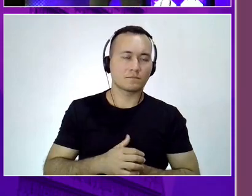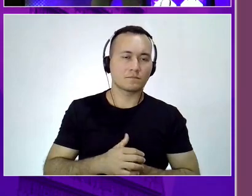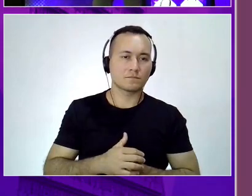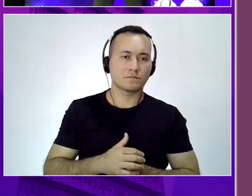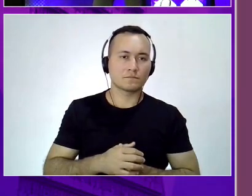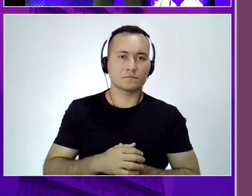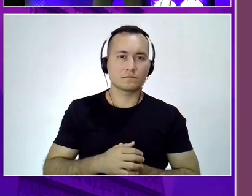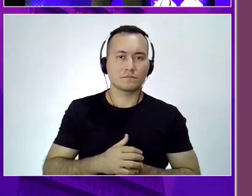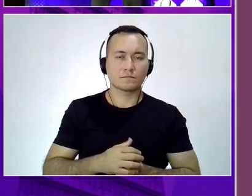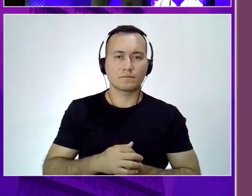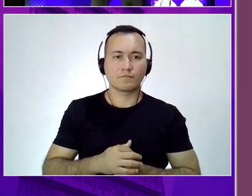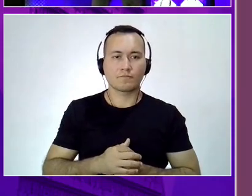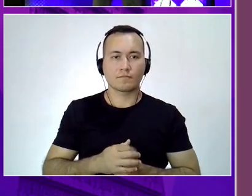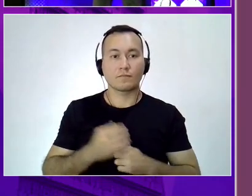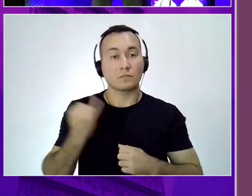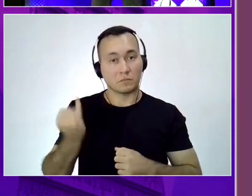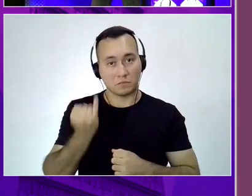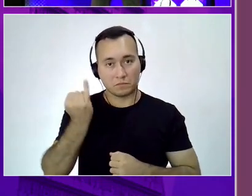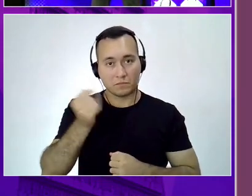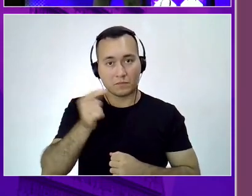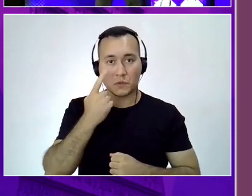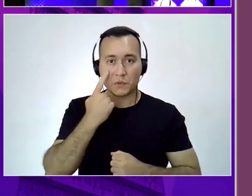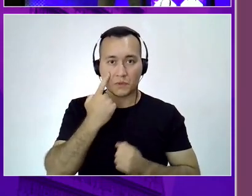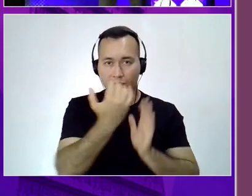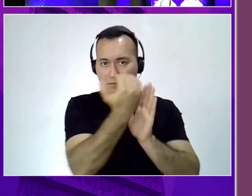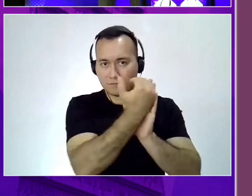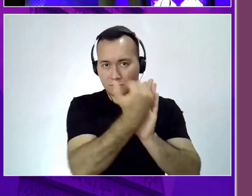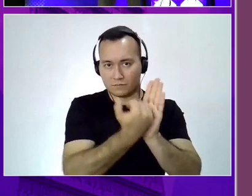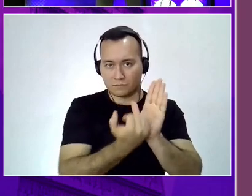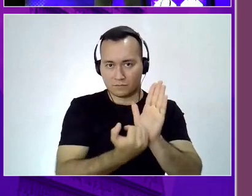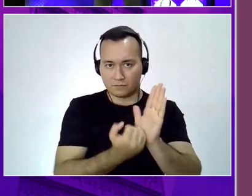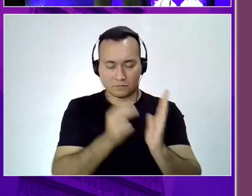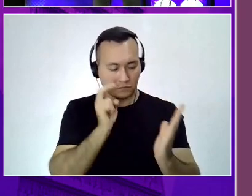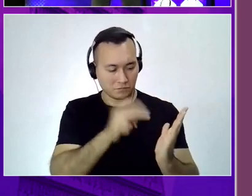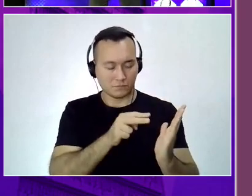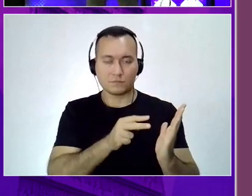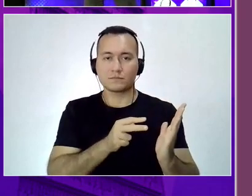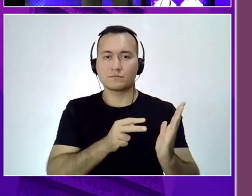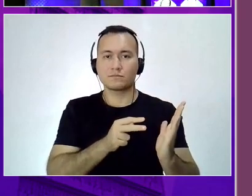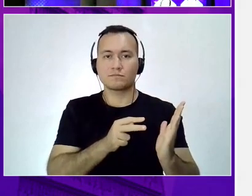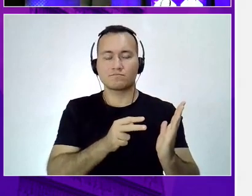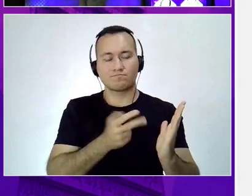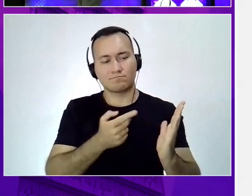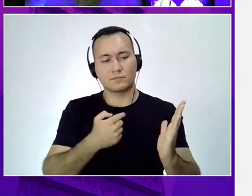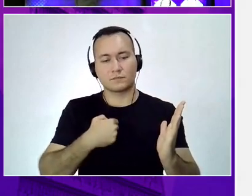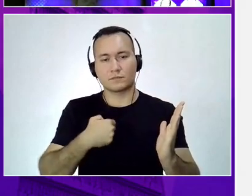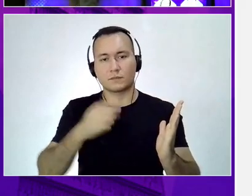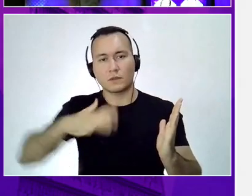como é que é o meu processo, o que está envolvido na minha empresa e as características da minha solução.